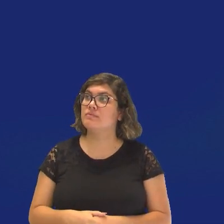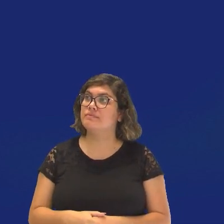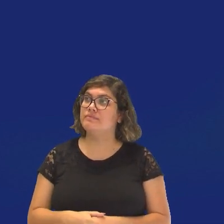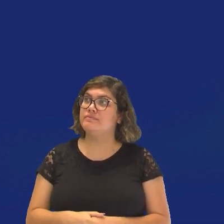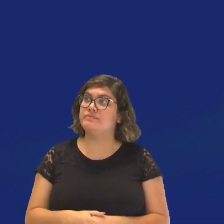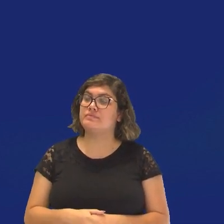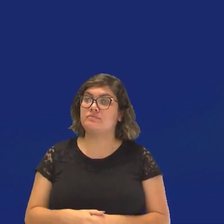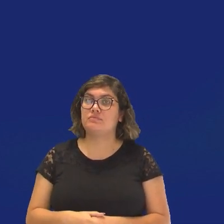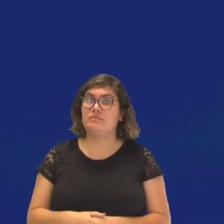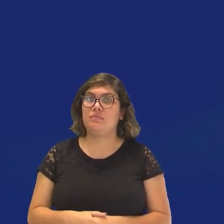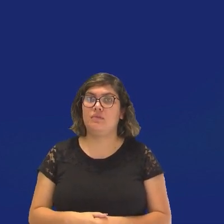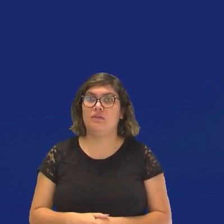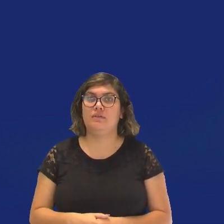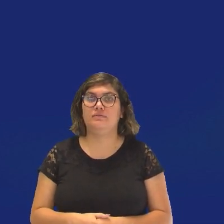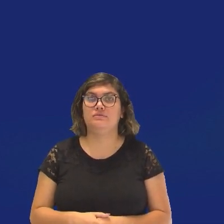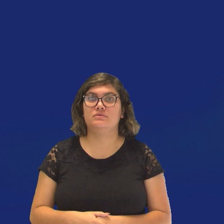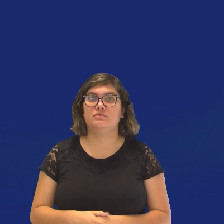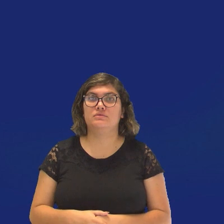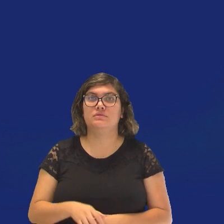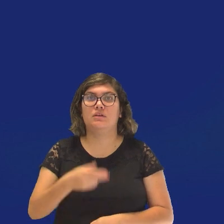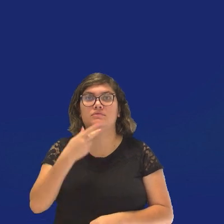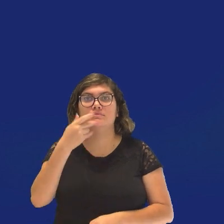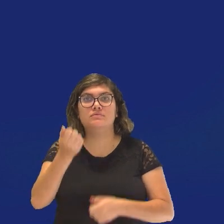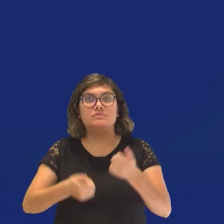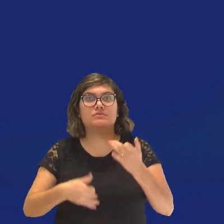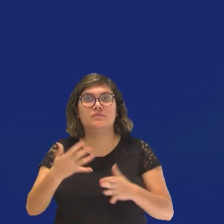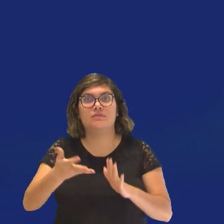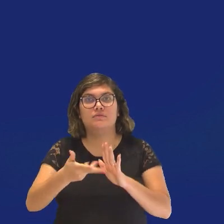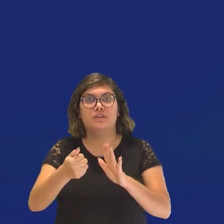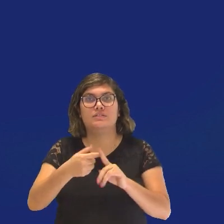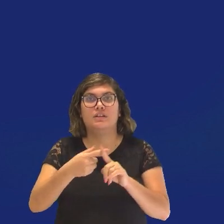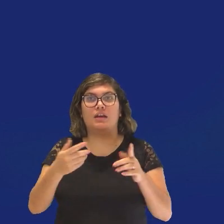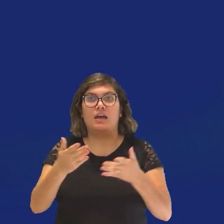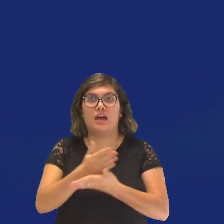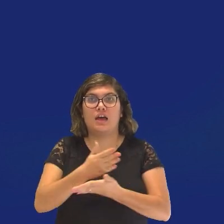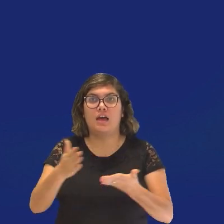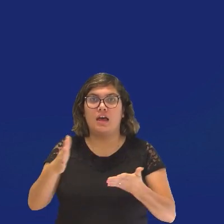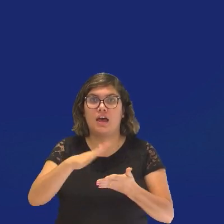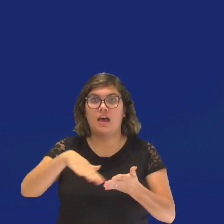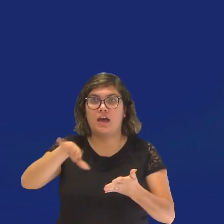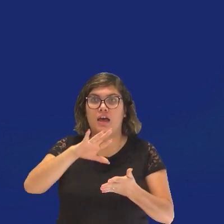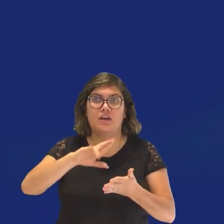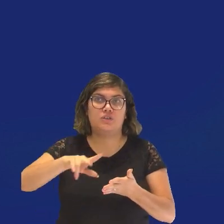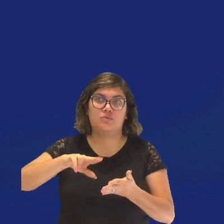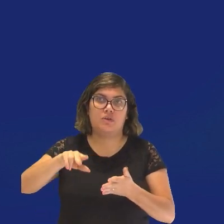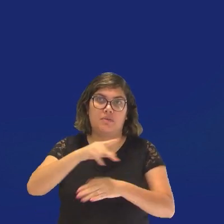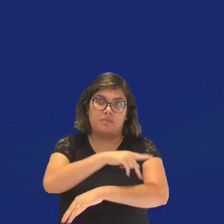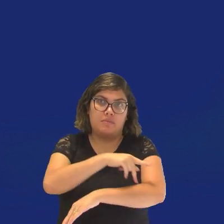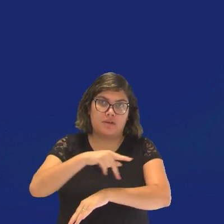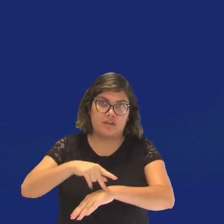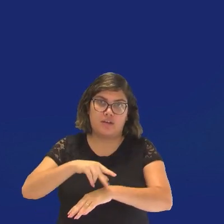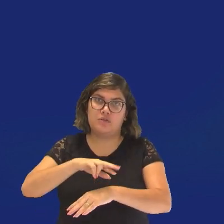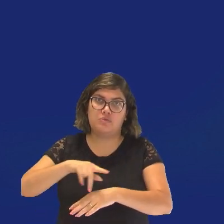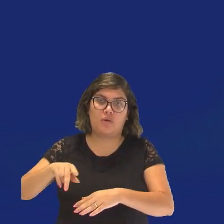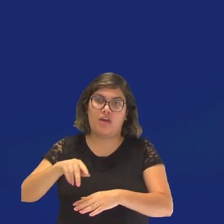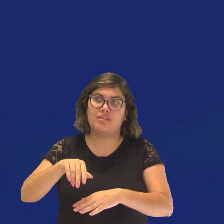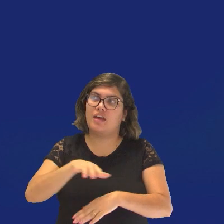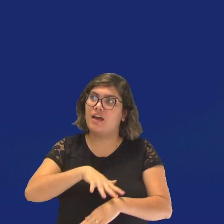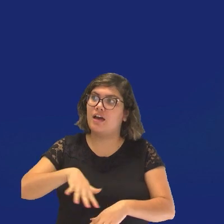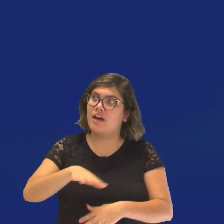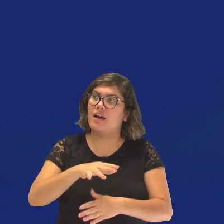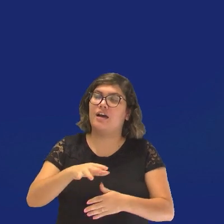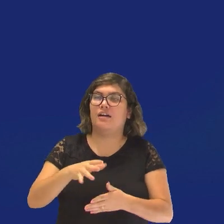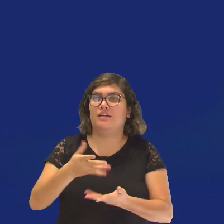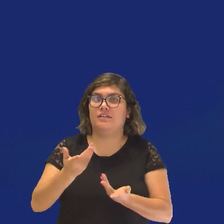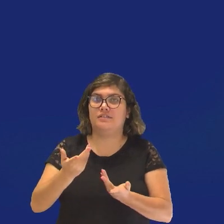Bom, mas eu tenho falado aqui de fluência para muitos que não são da área pedagógica, mais propriamente da área de alfabetização,